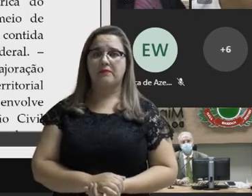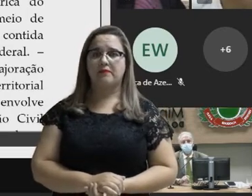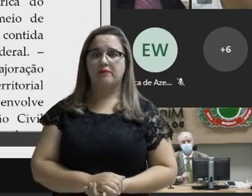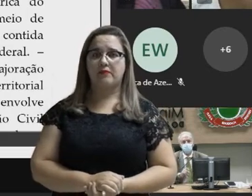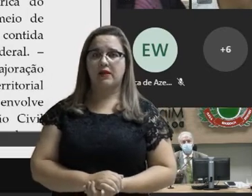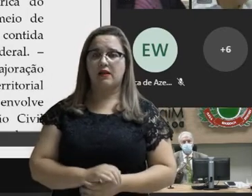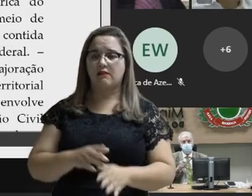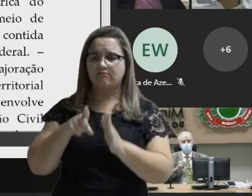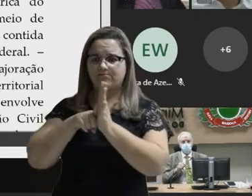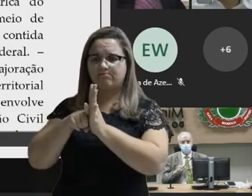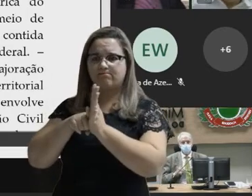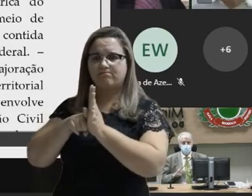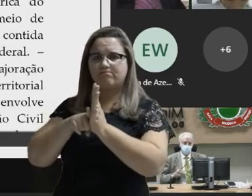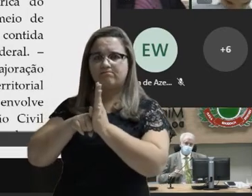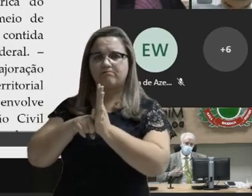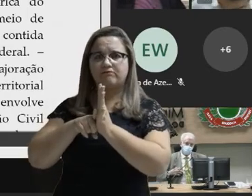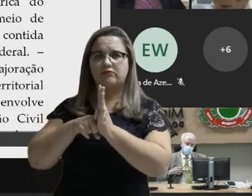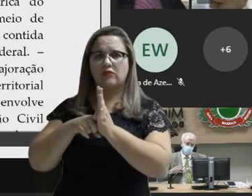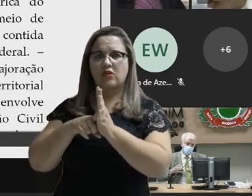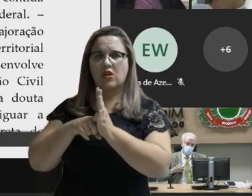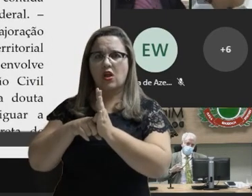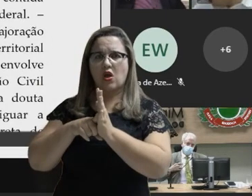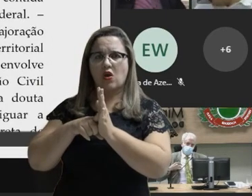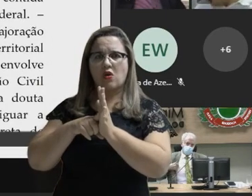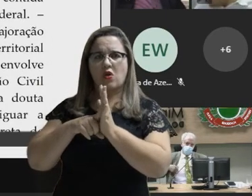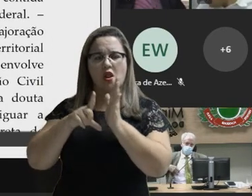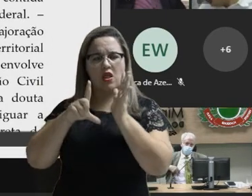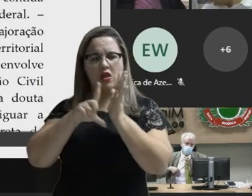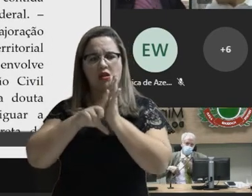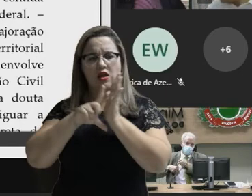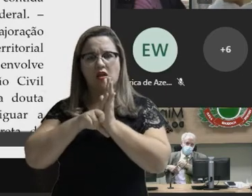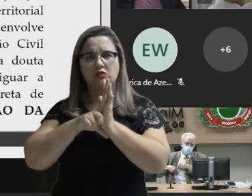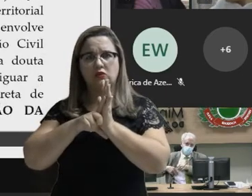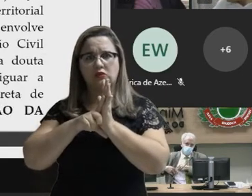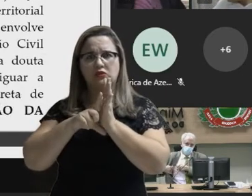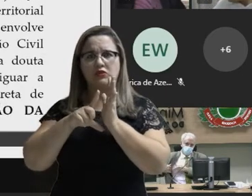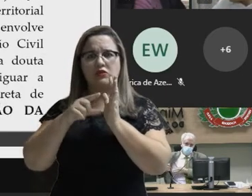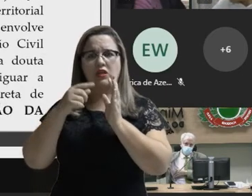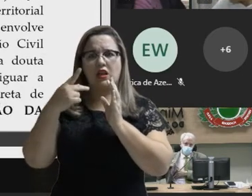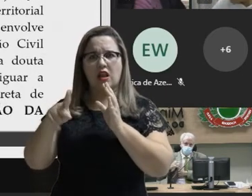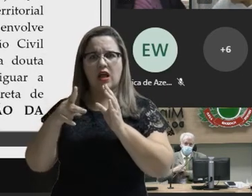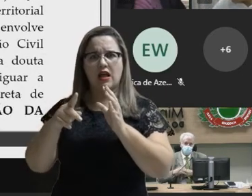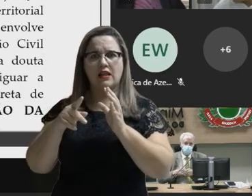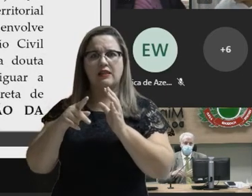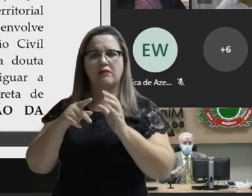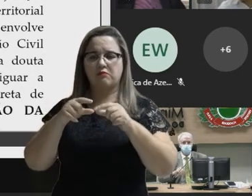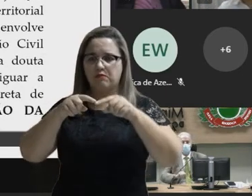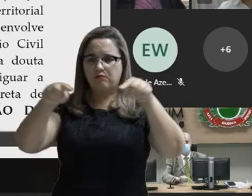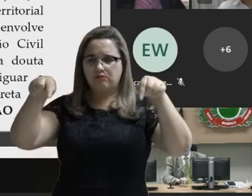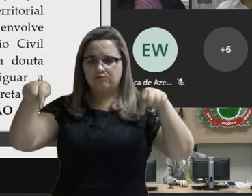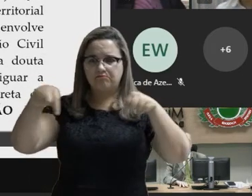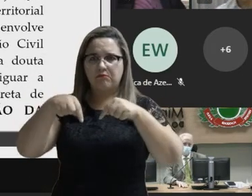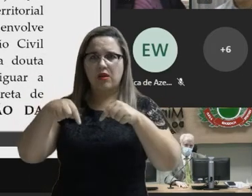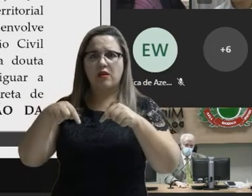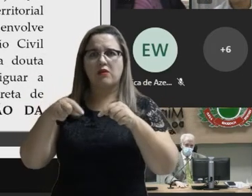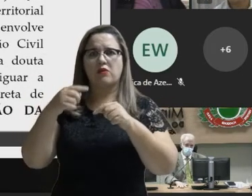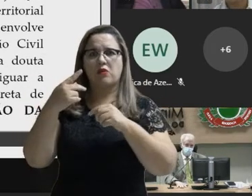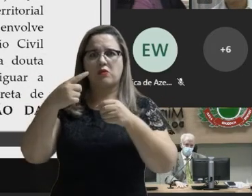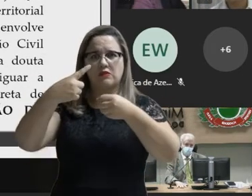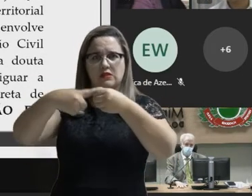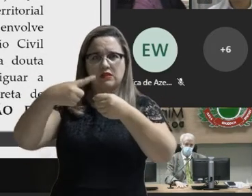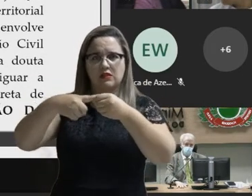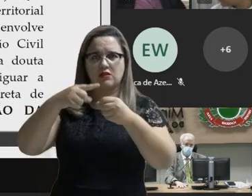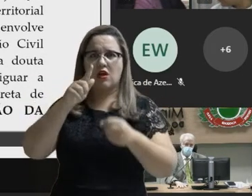a legalidade no aumento da planta genérica do município de Guarantã do Norte, por meio da